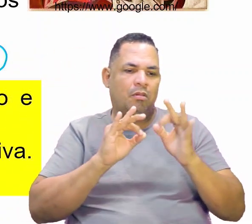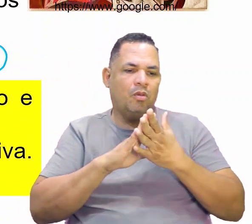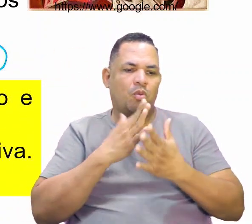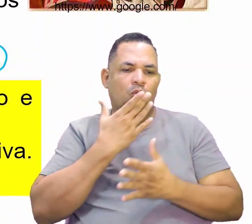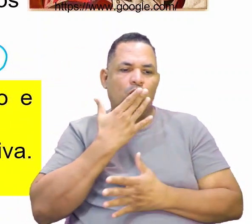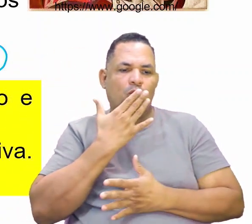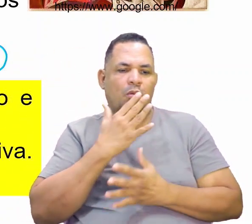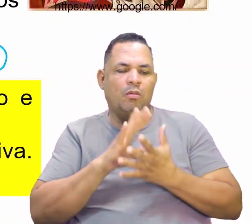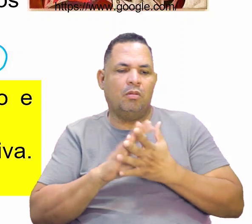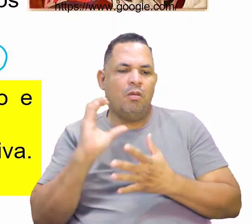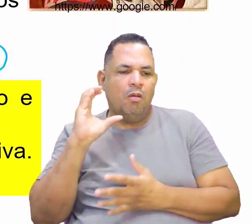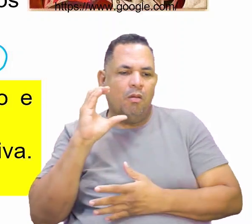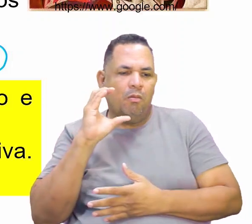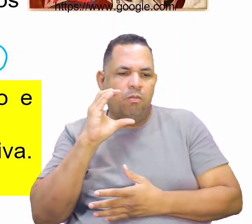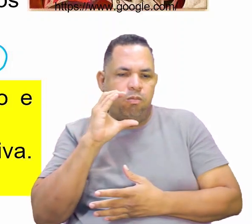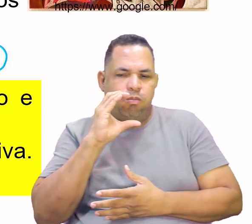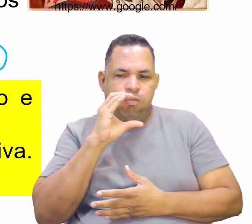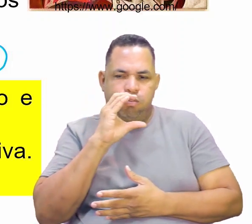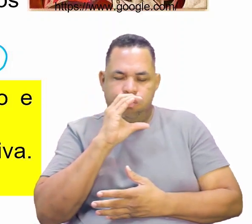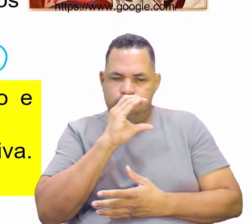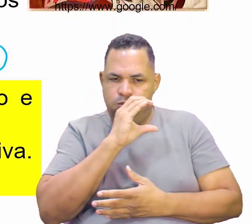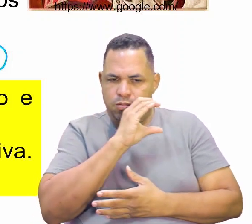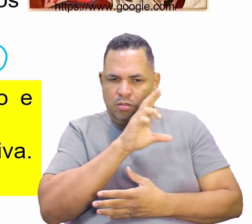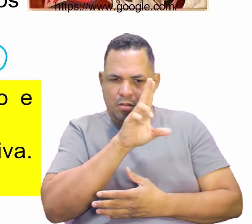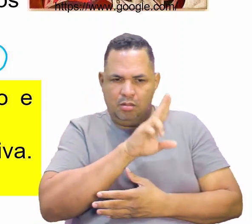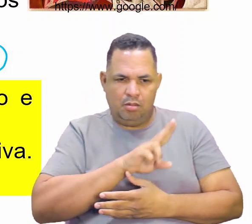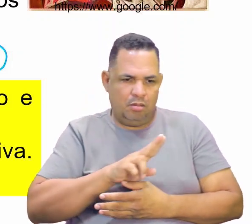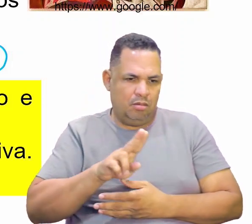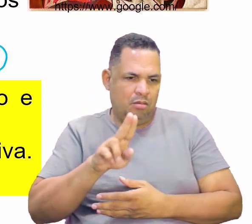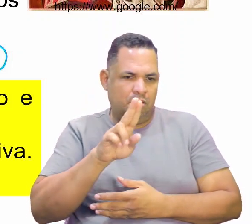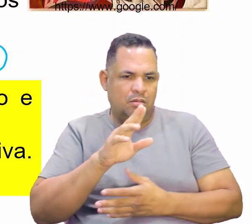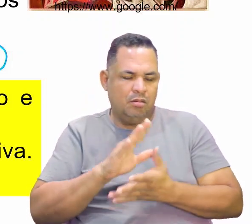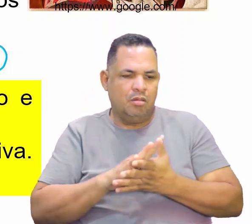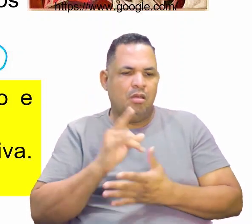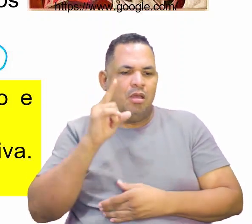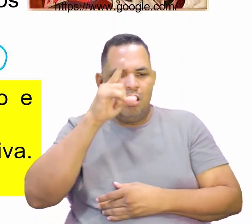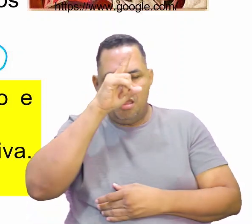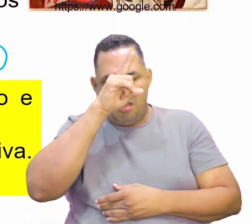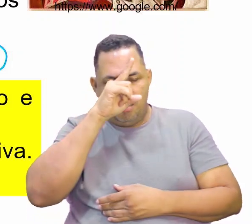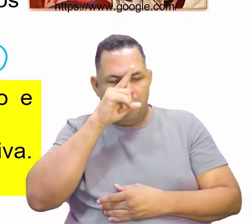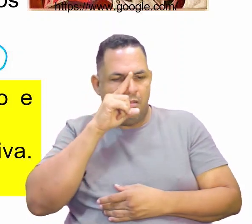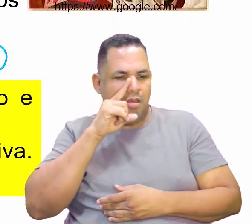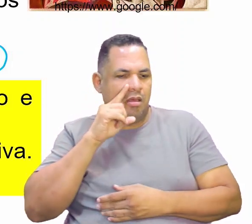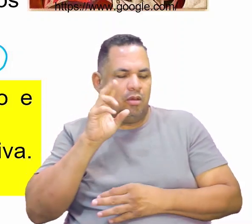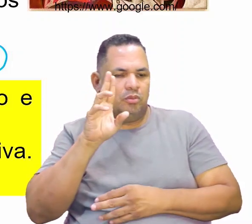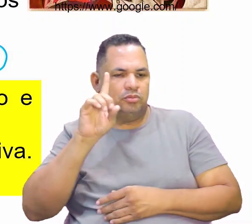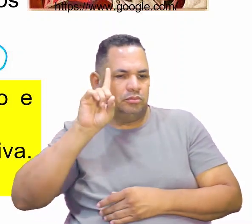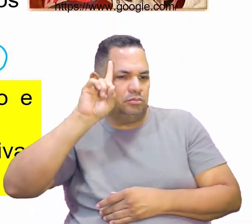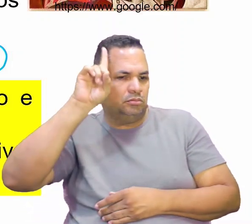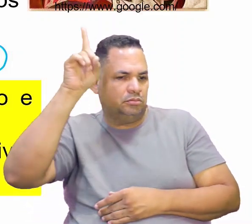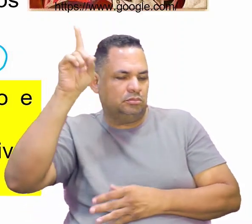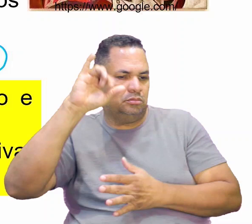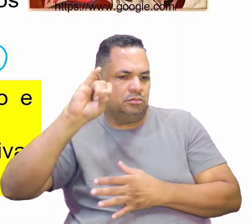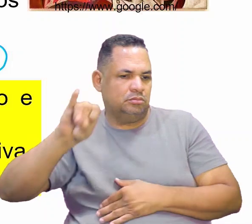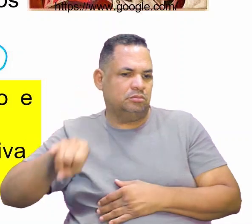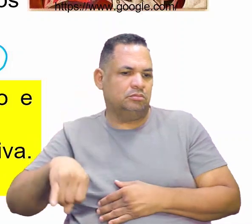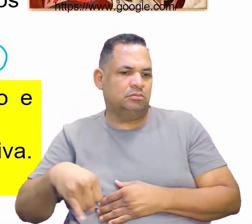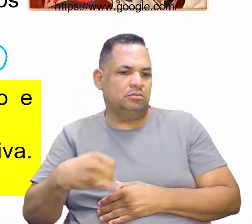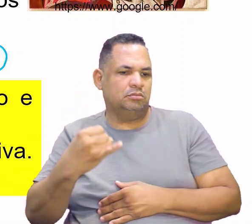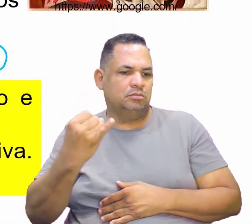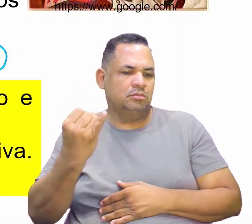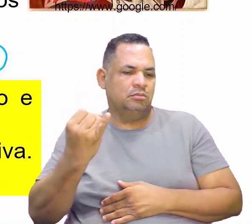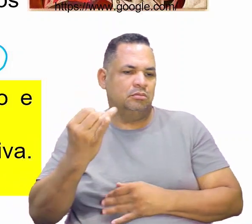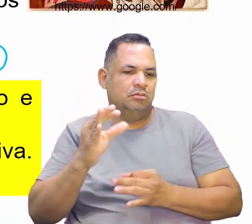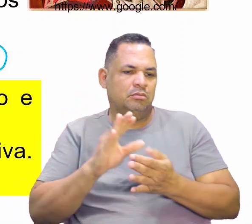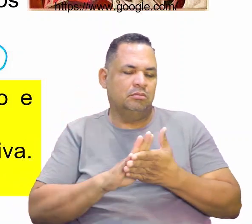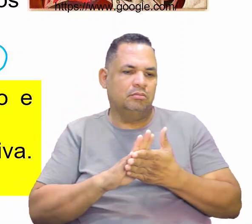cores bem quentes, né? Usando vibrantes, o amarelo. E ele usou a criatividade. Opa, vou aproveitar aqui um